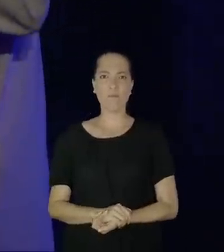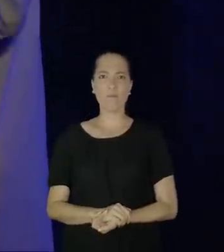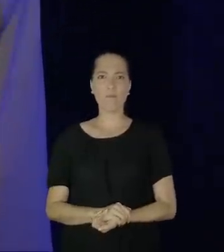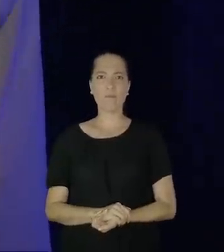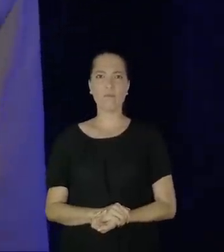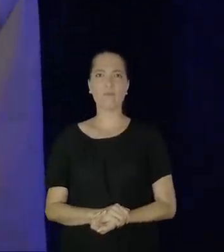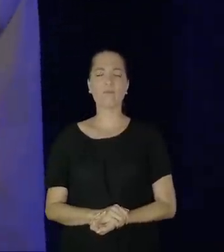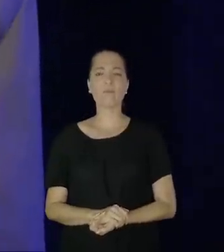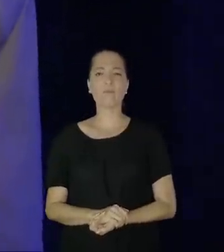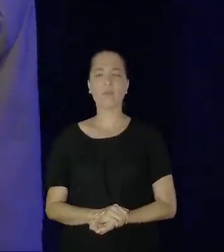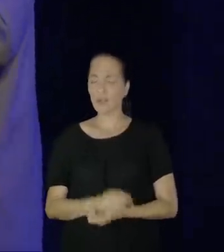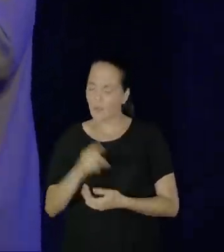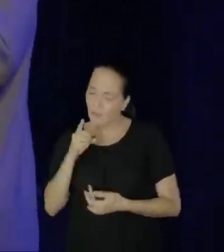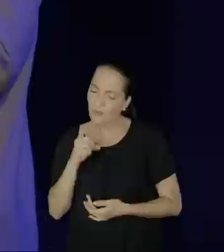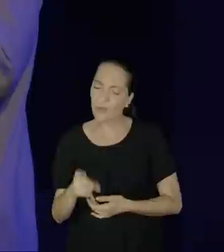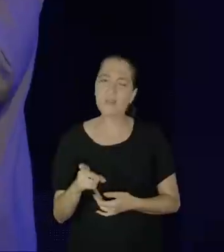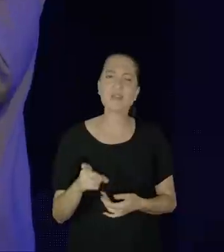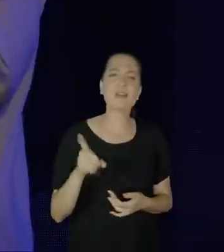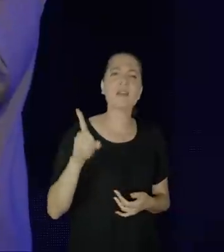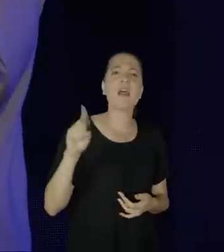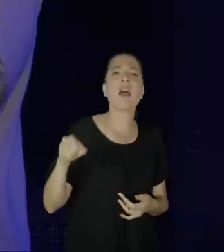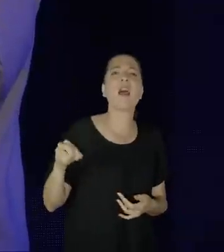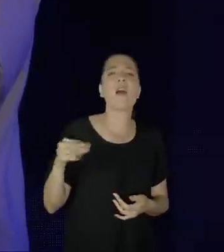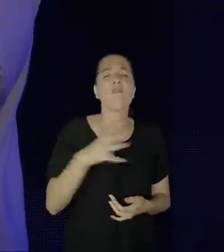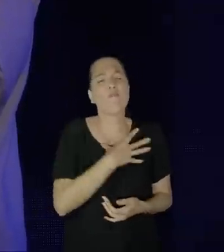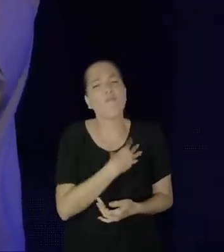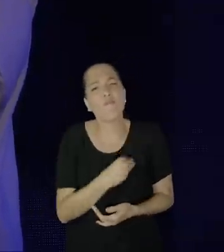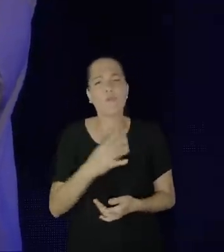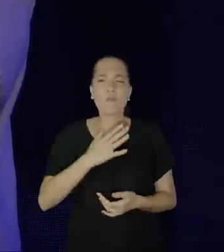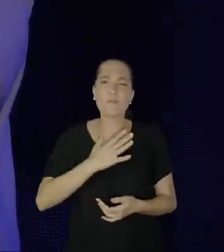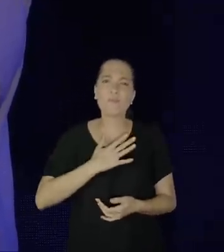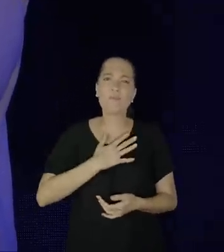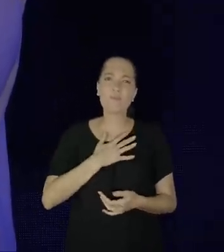Tu és o meu filho,